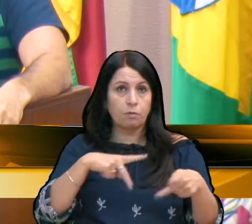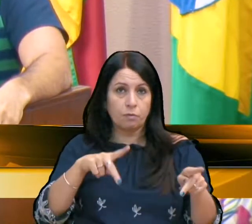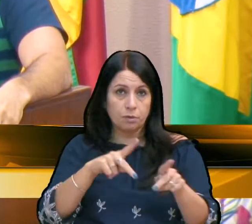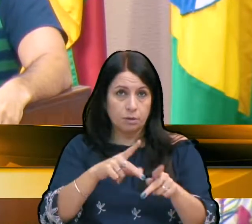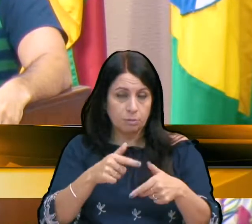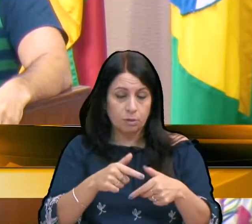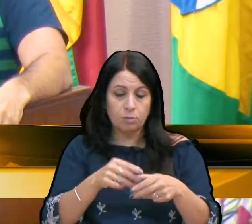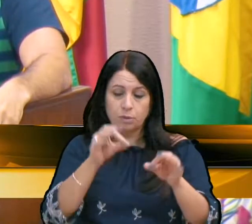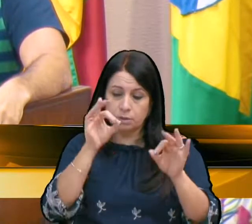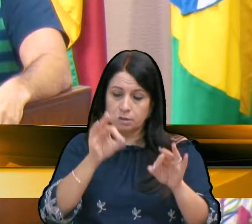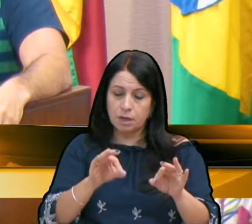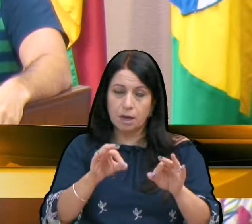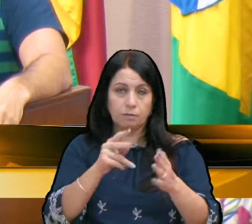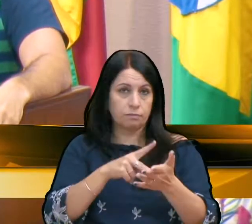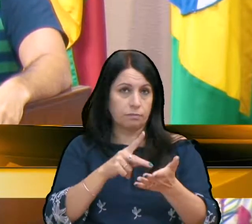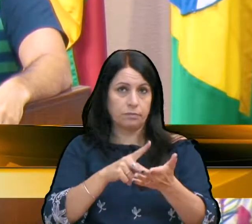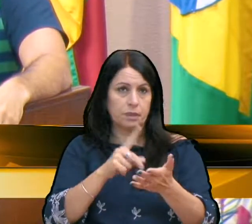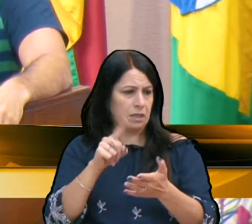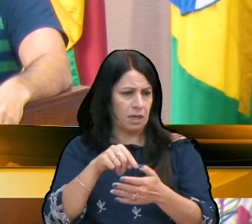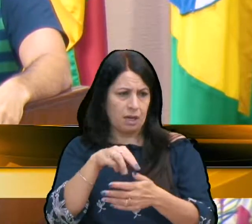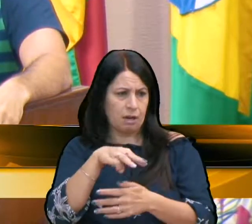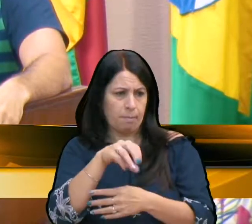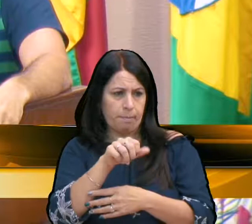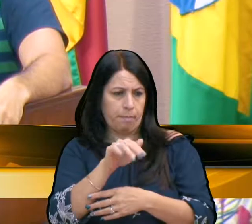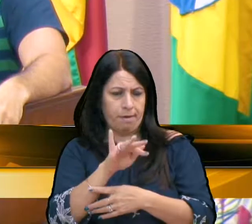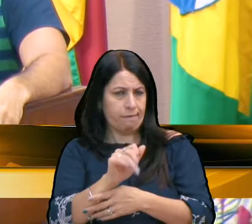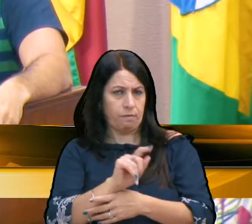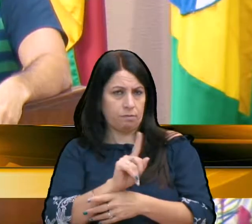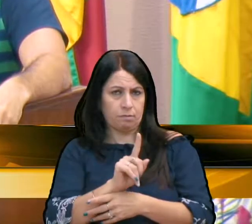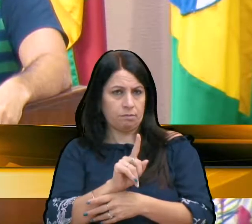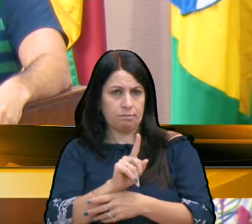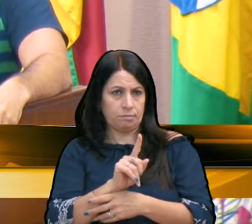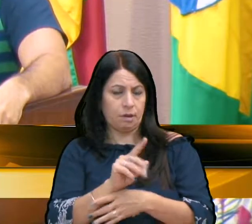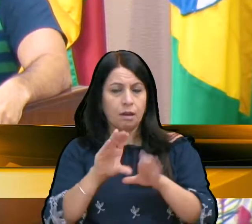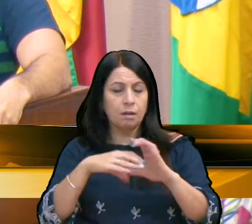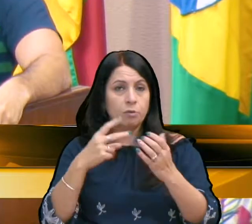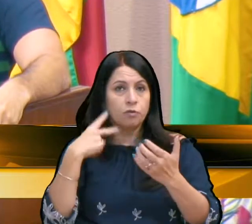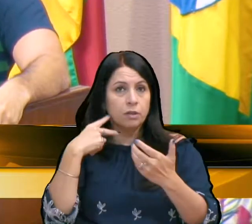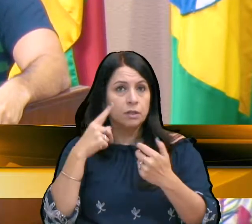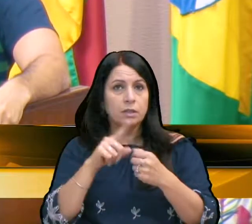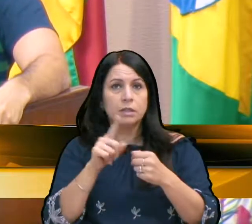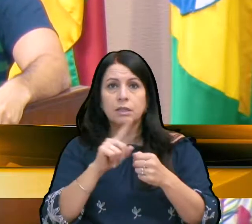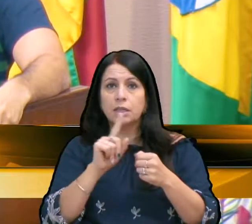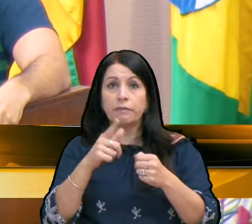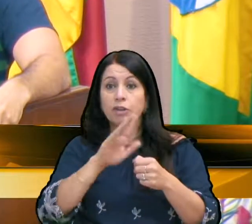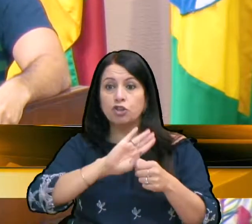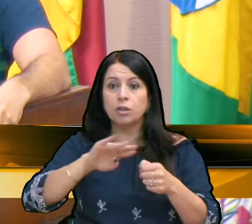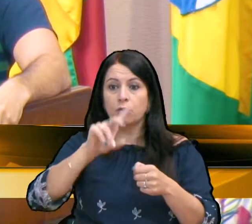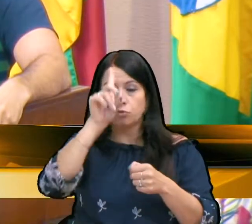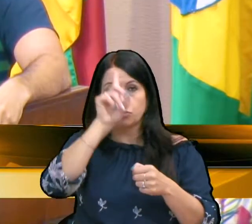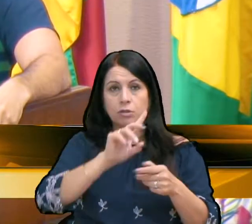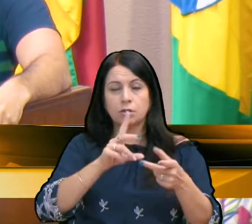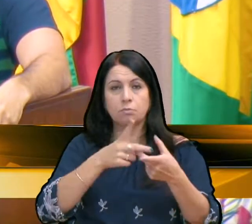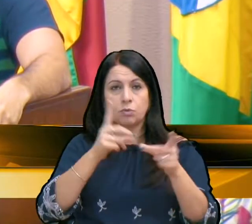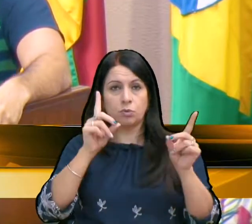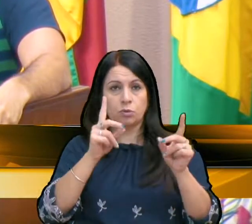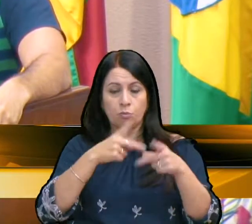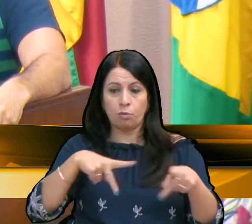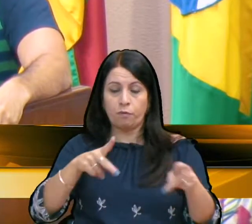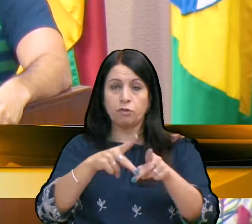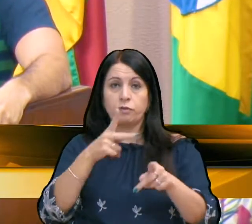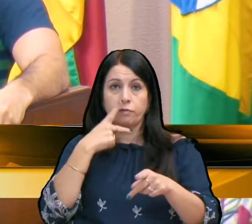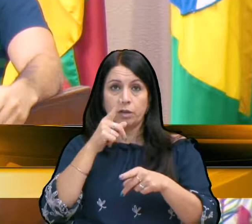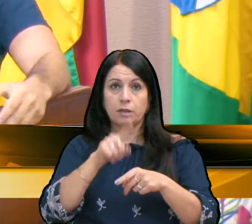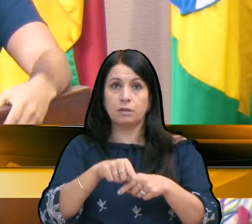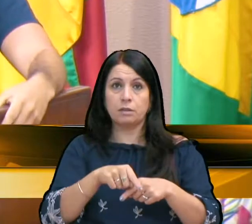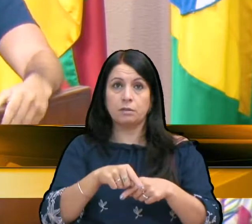trabalhador, honesto. Aqui ninguém é mafioso. Aqui ninguém é mafioso. A Câmara de Vereadores, ninguém vai tirar o direito da democracia do povo se manifestar.